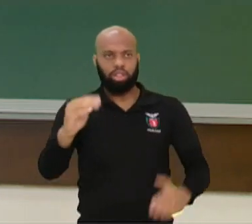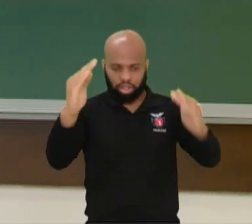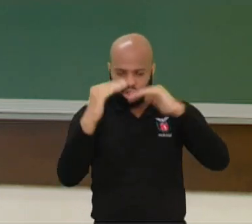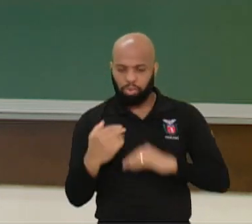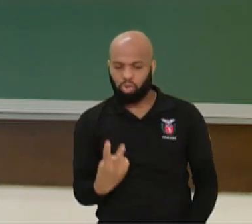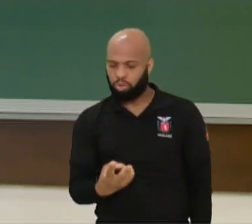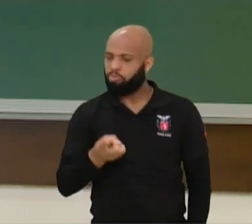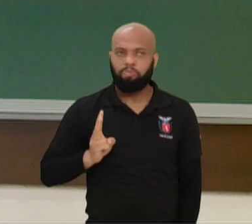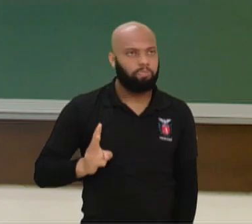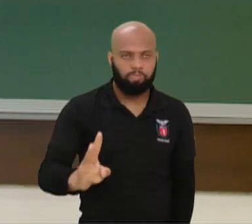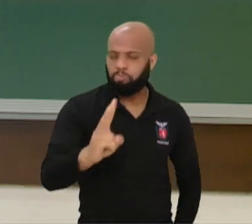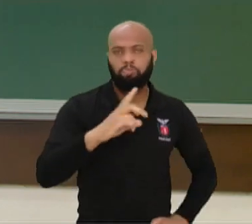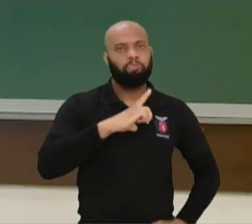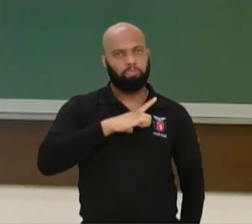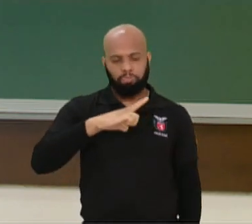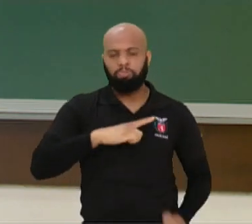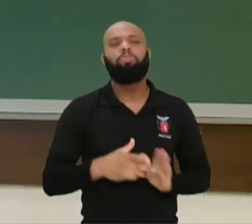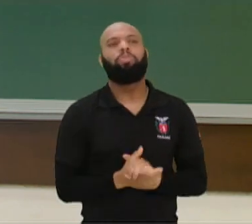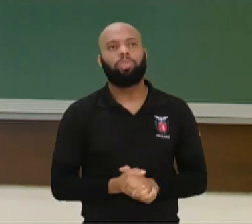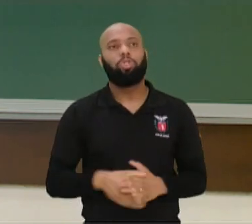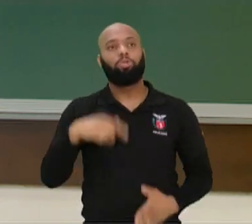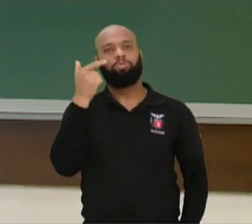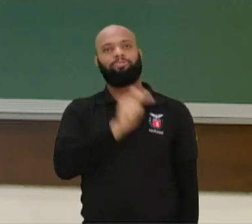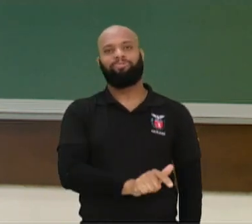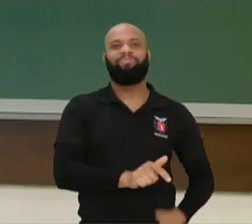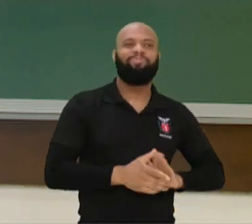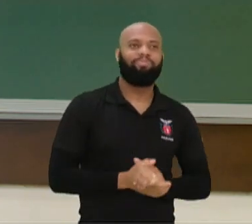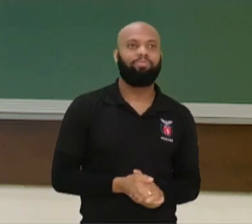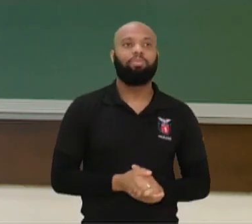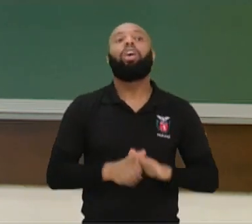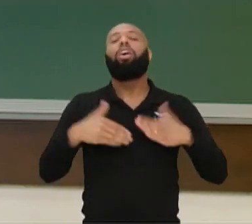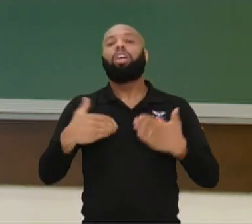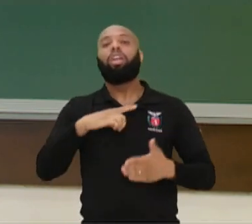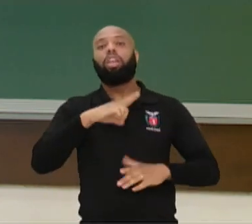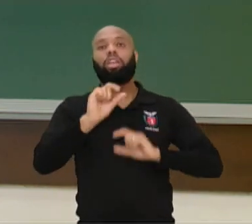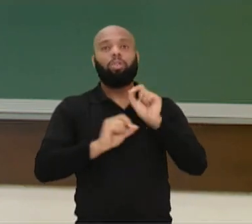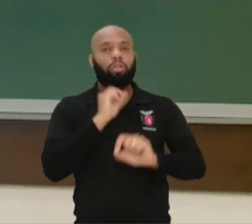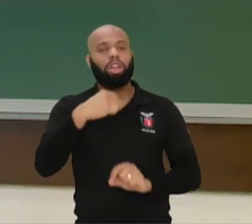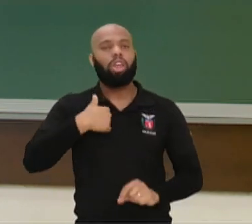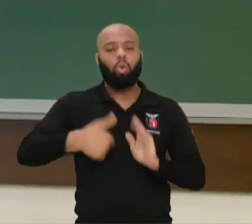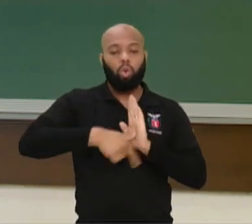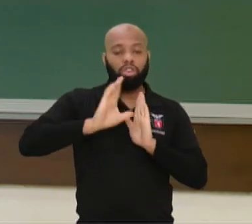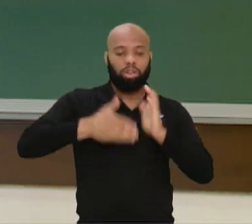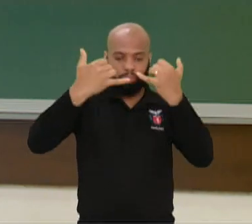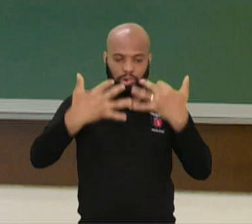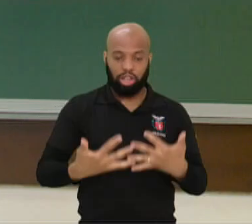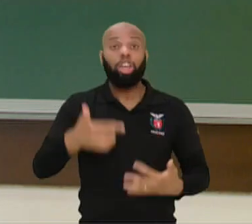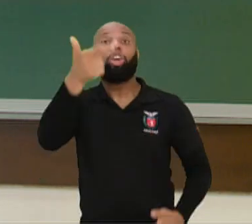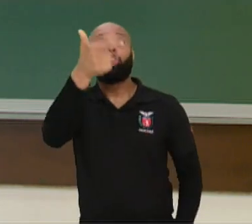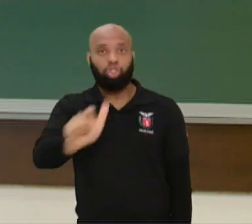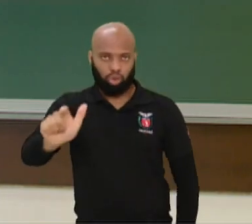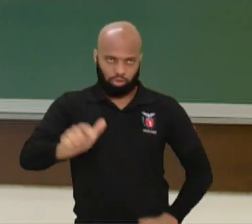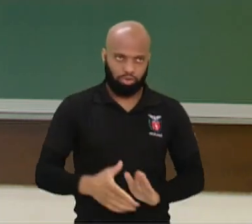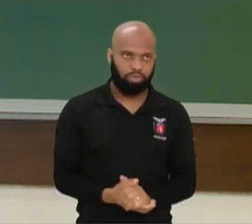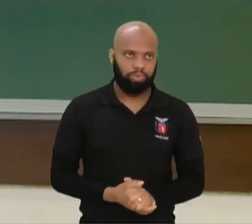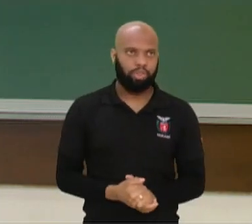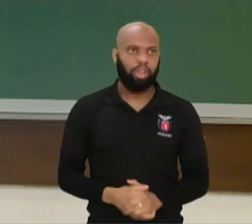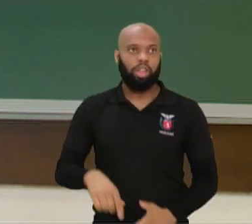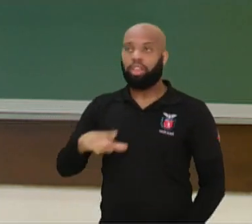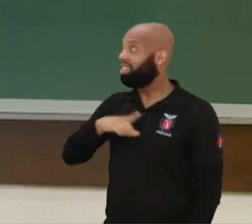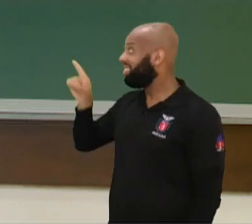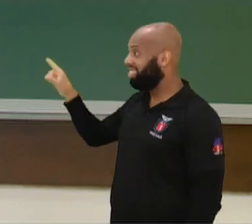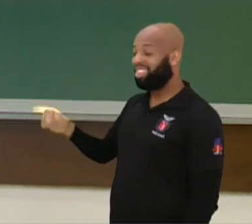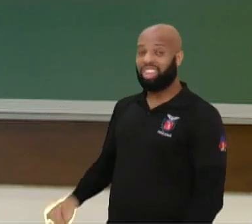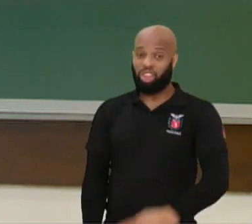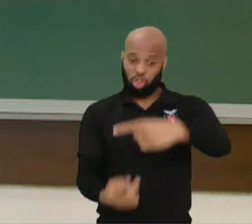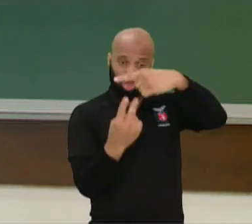menos 3i, tudo isso dividido por 2. Lembre-se que eu já comentei, mas eu volto a repetir. Esse